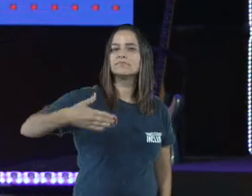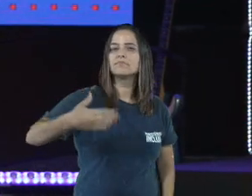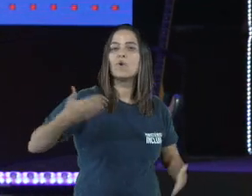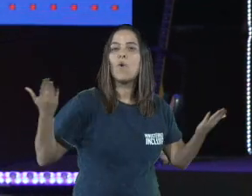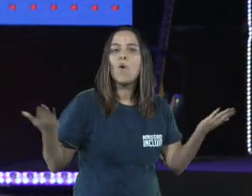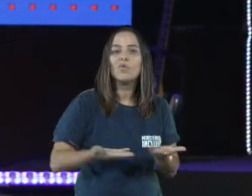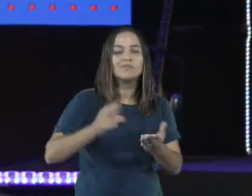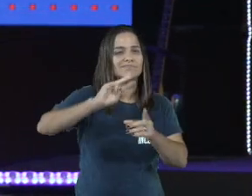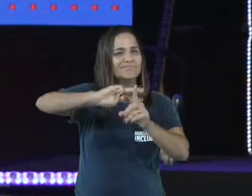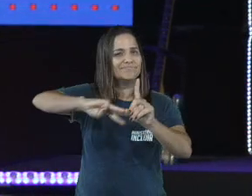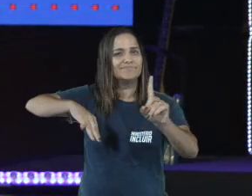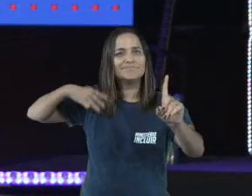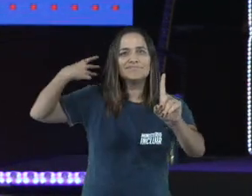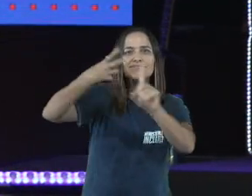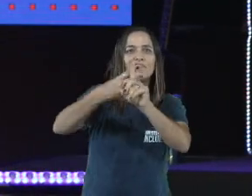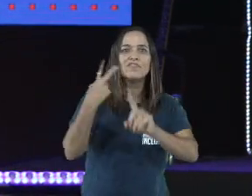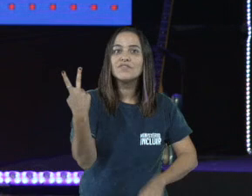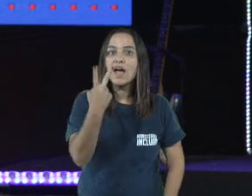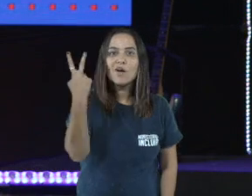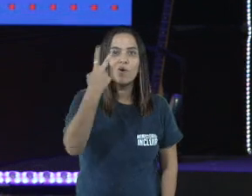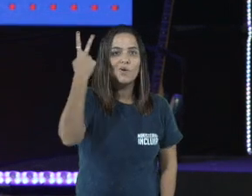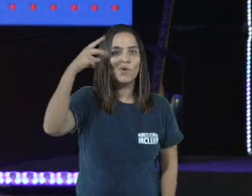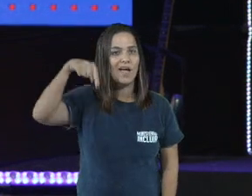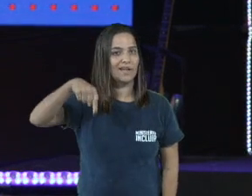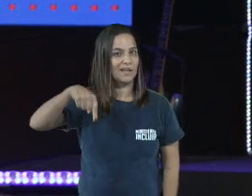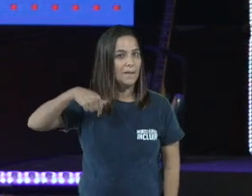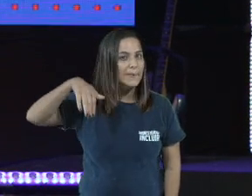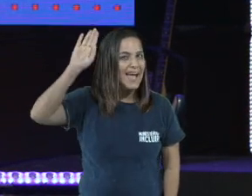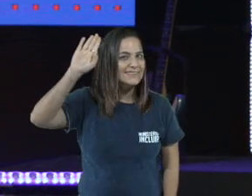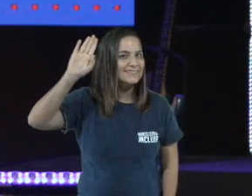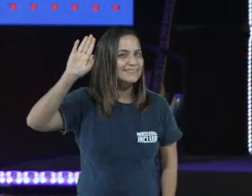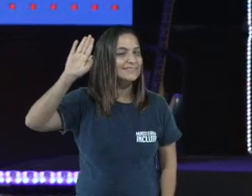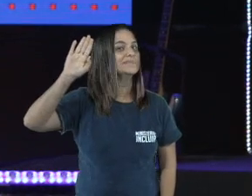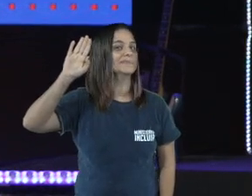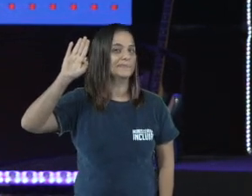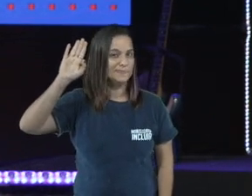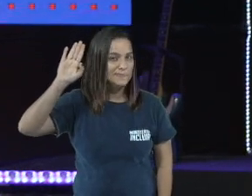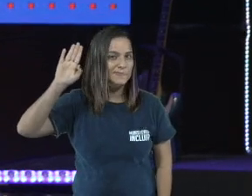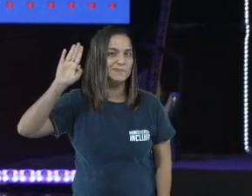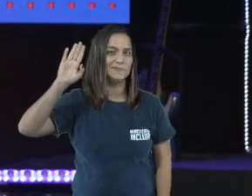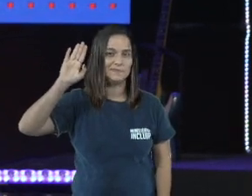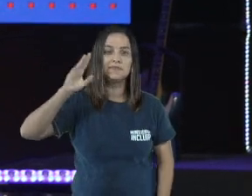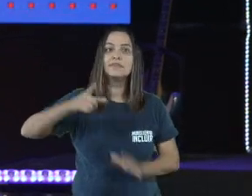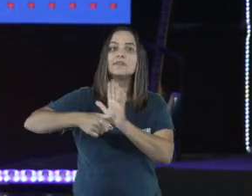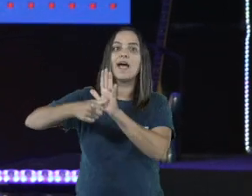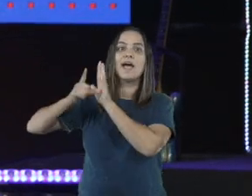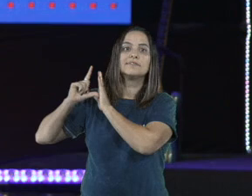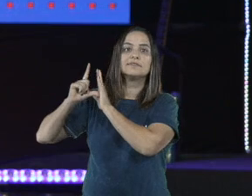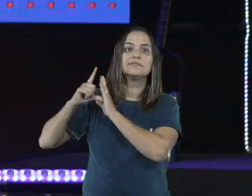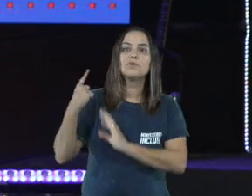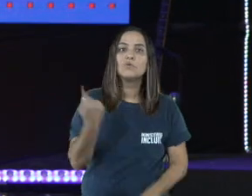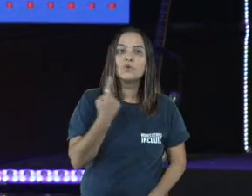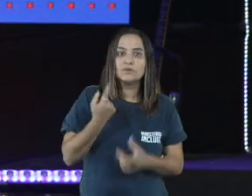essa propriedade muito dinheiro bom e nós não temos condição de pagar